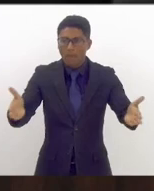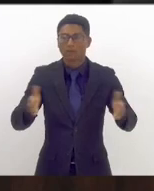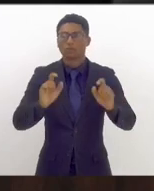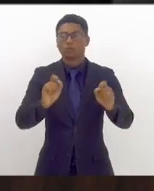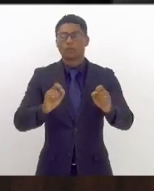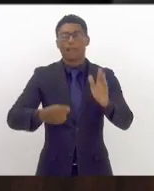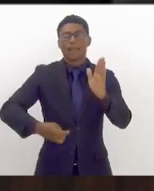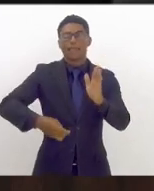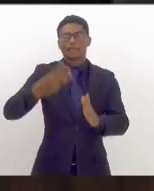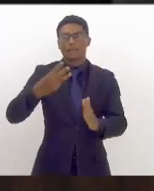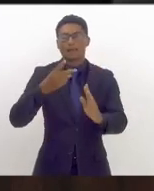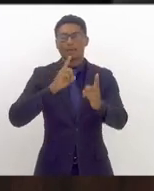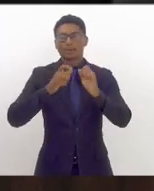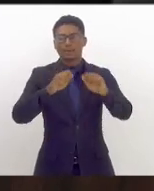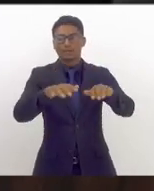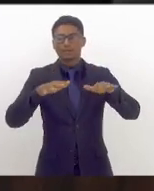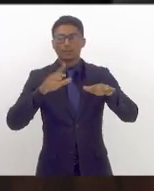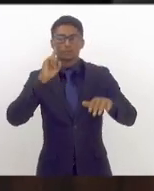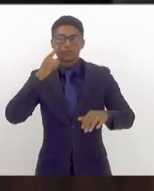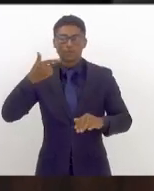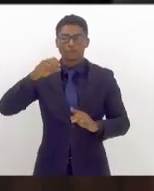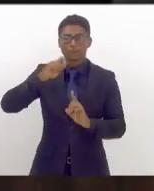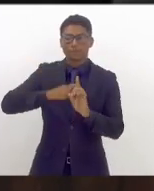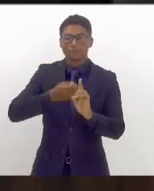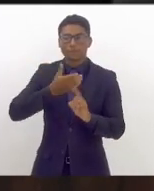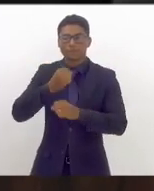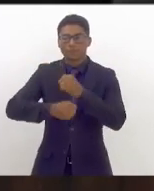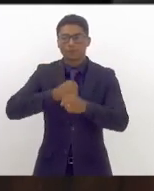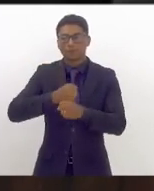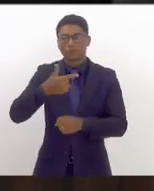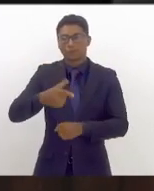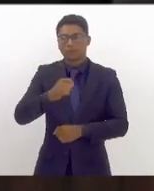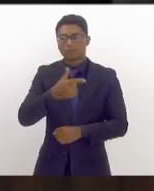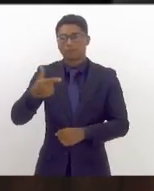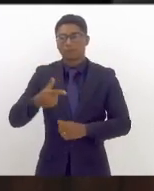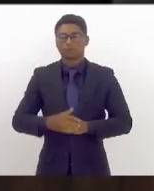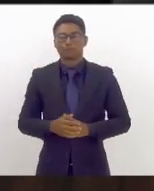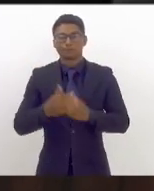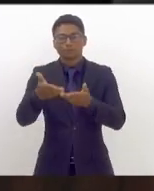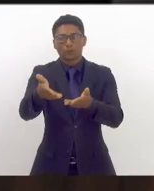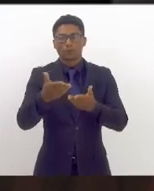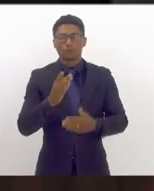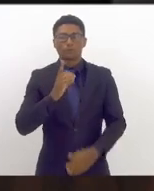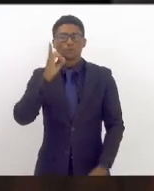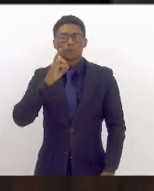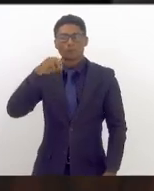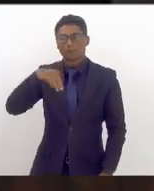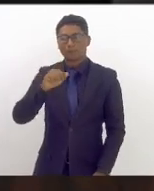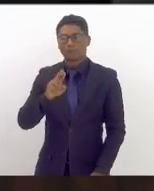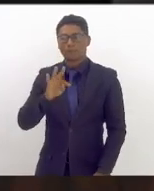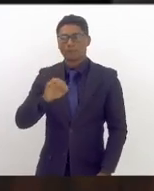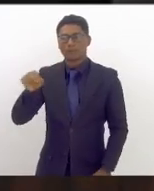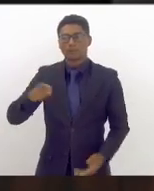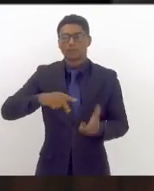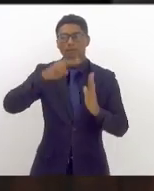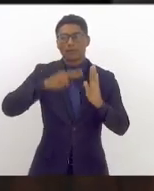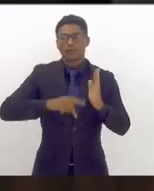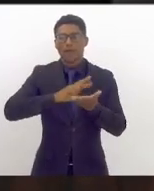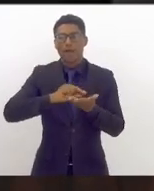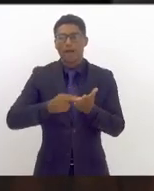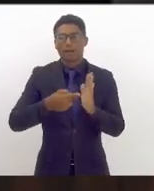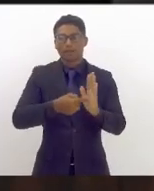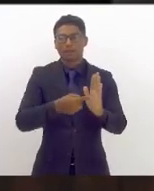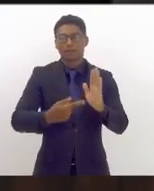a terceira sessão ordinária do dia 20 de Dezembro de 22 presidência convida a deputada Marta Rocha fazer a leitura a sessão